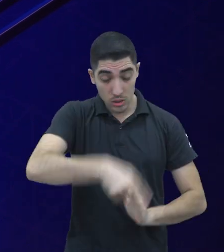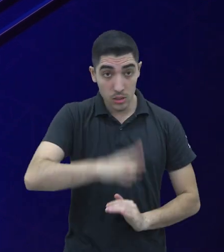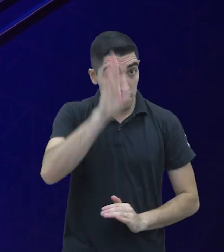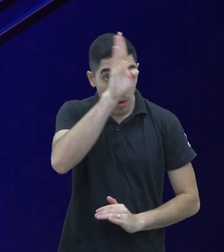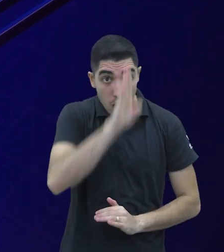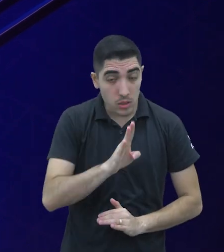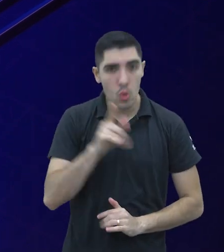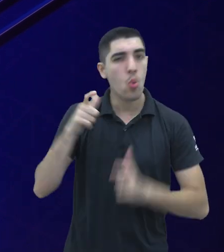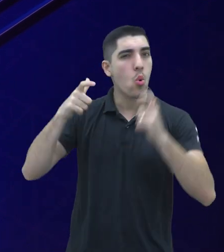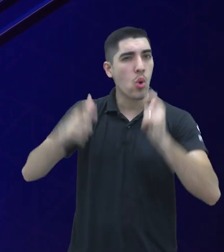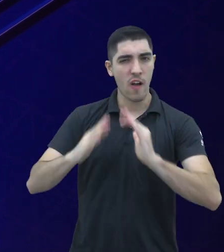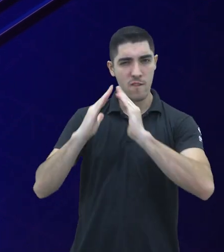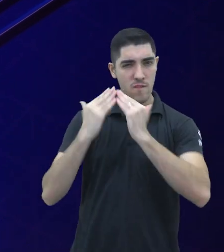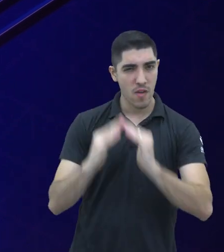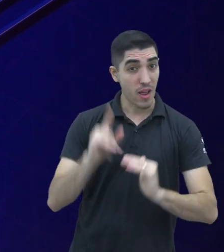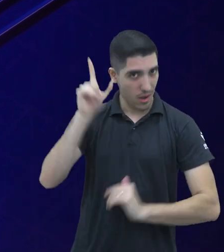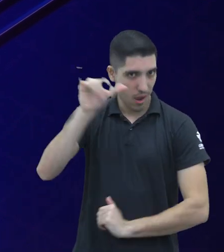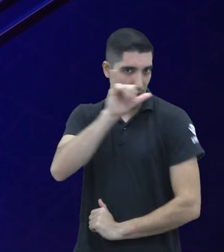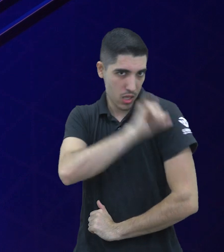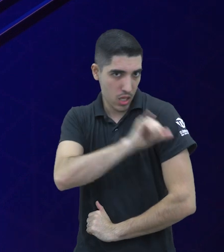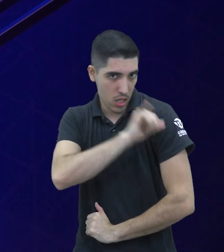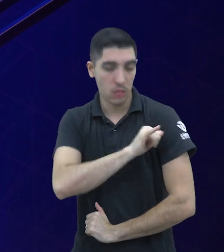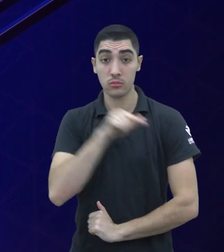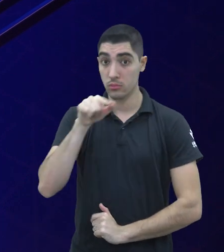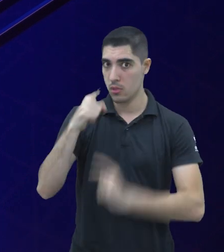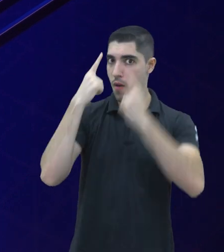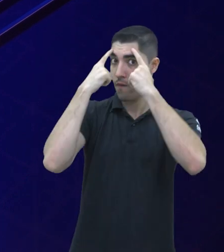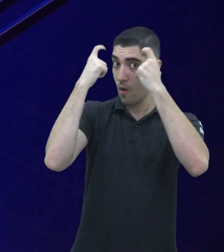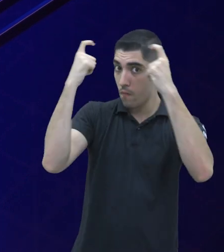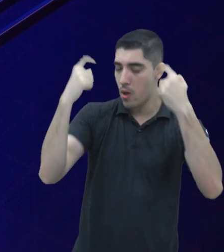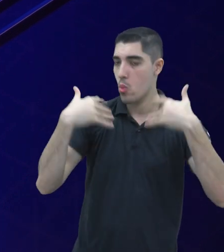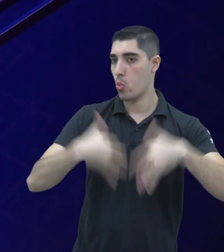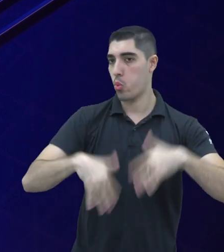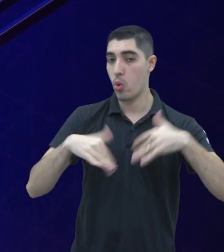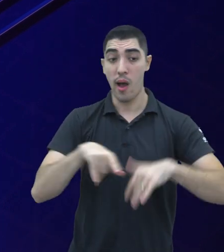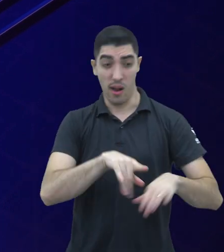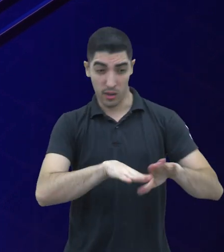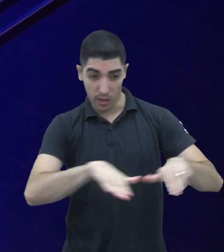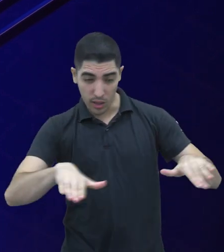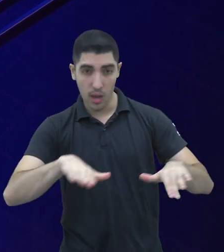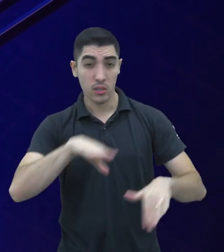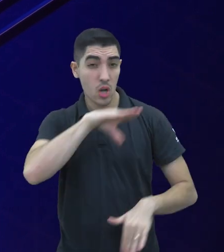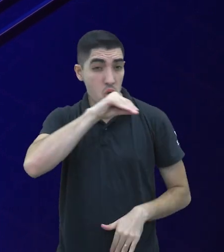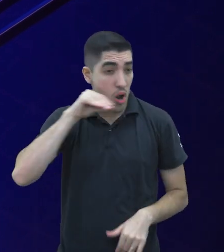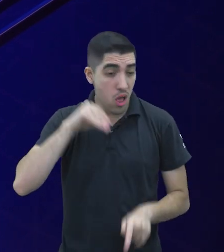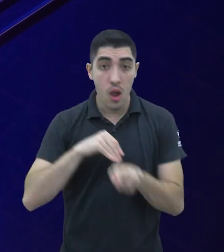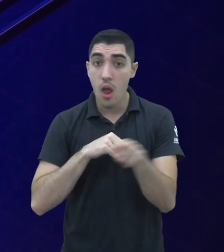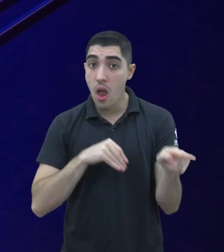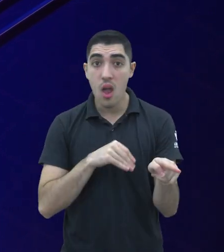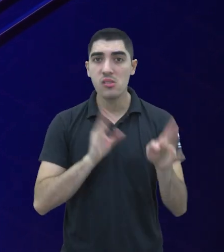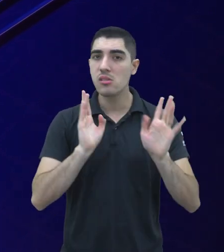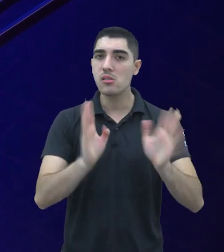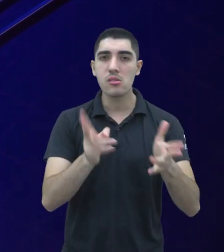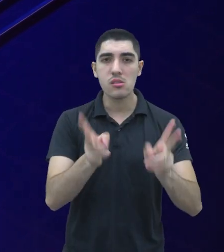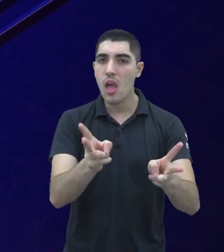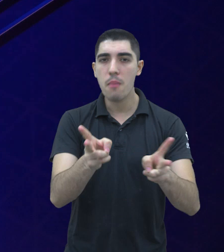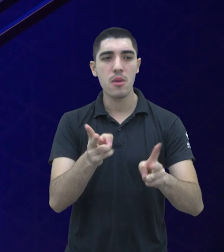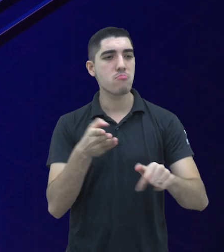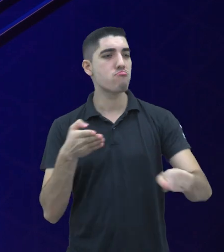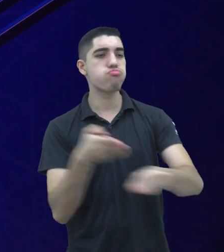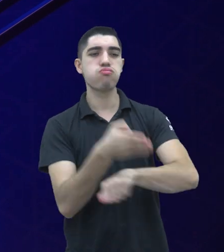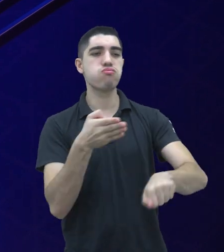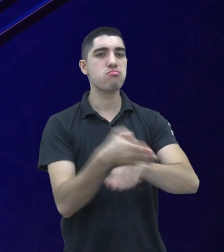uma realidade de uma favela muito violenta do Rio de Janeiro, em que as crianças e os adolescentes, eles são desde cedo